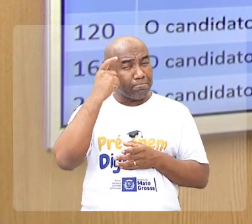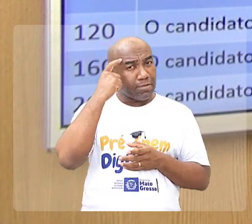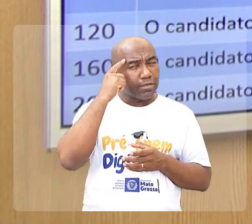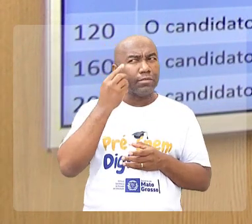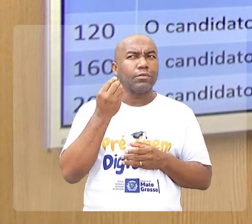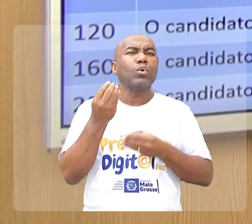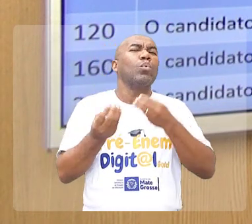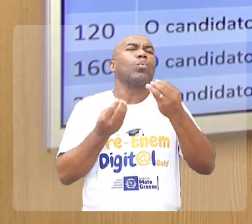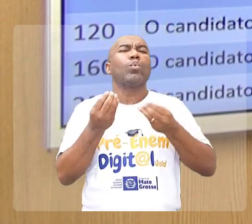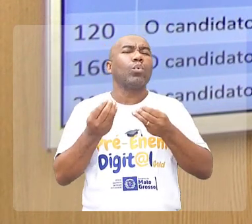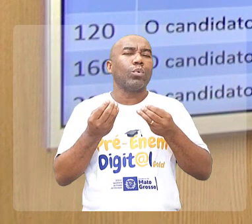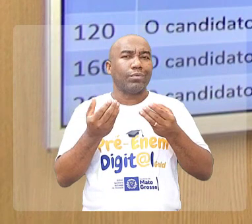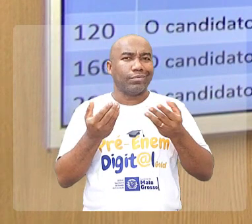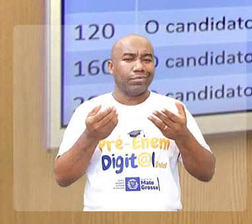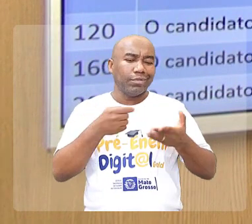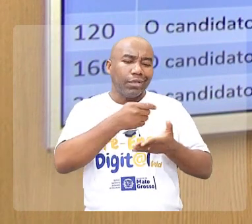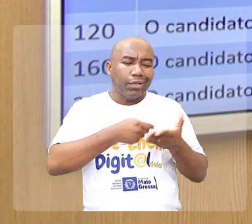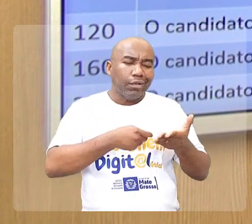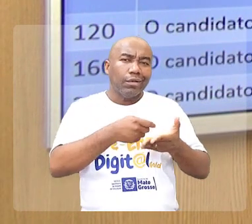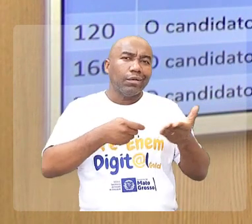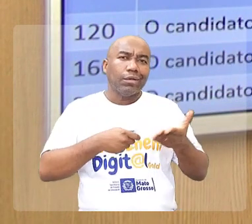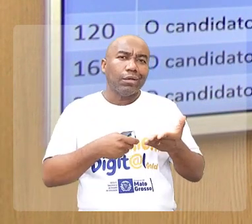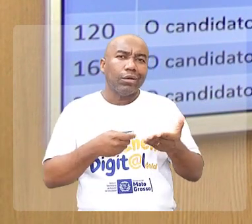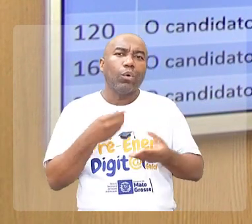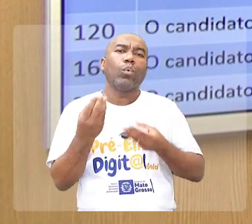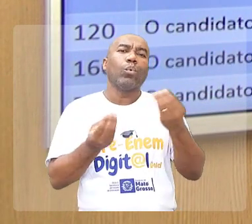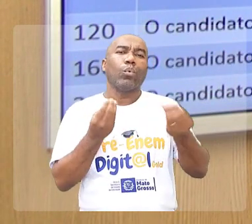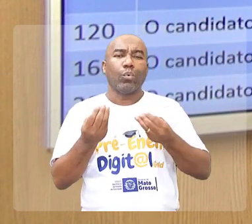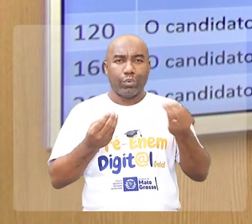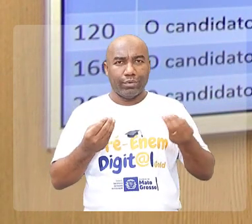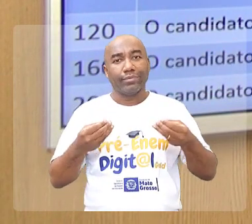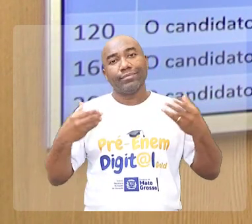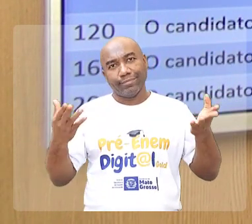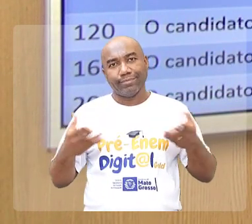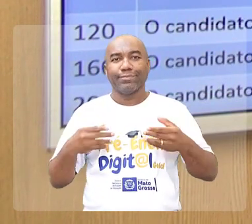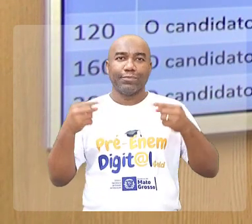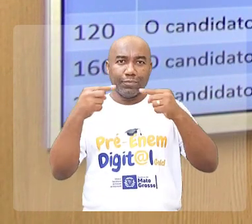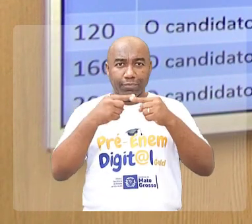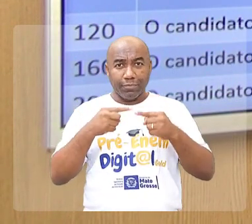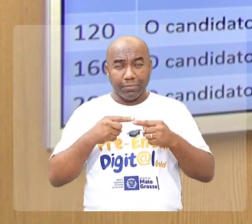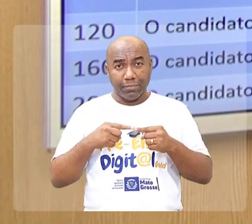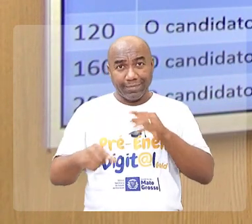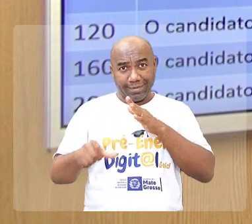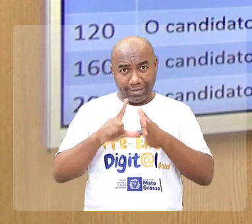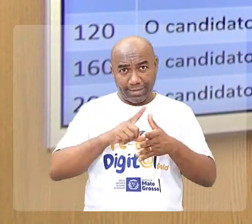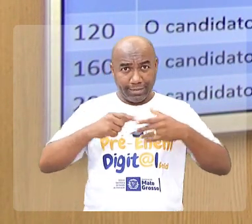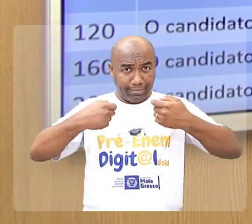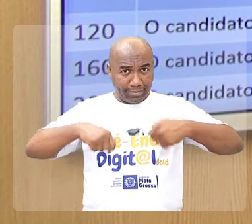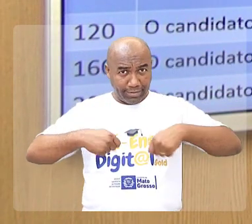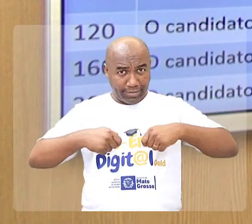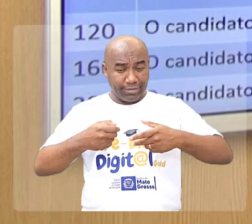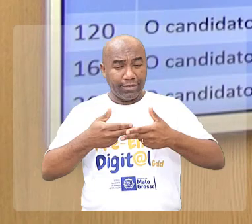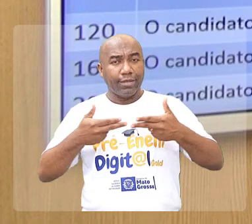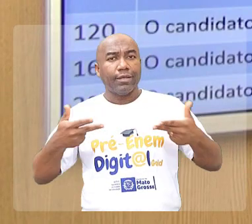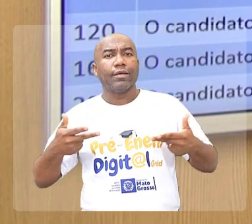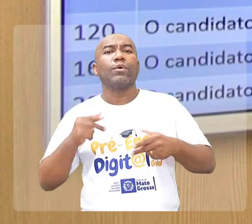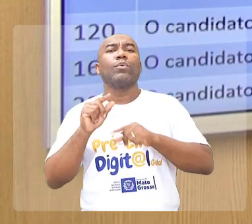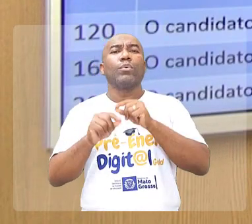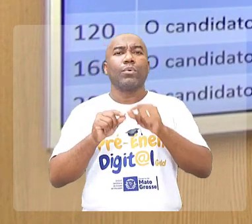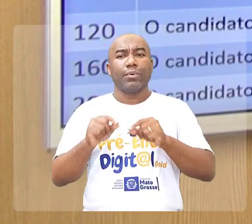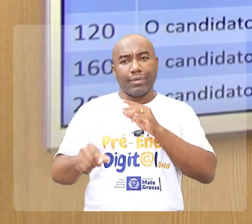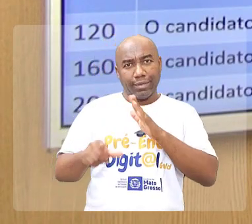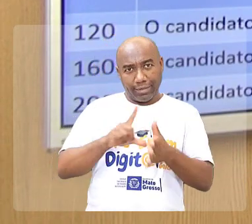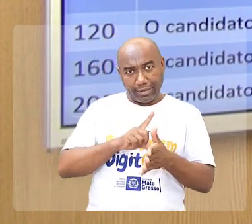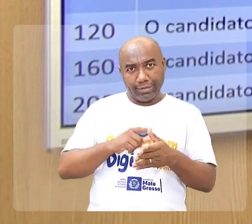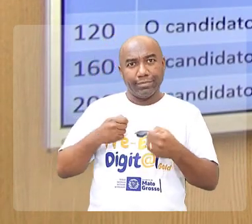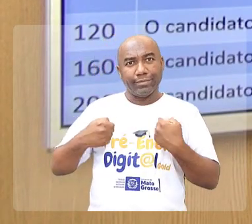pode apresentar essa solução, que a gente chama de intervenção, no primeiro parágrafo,